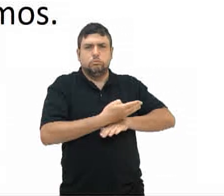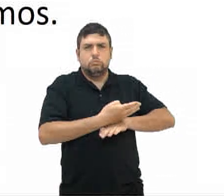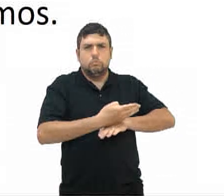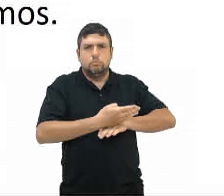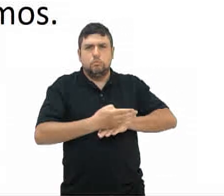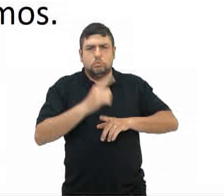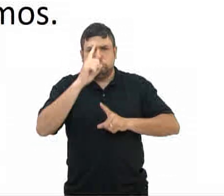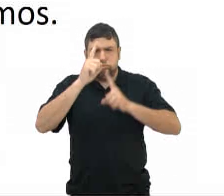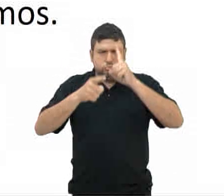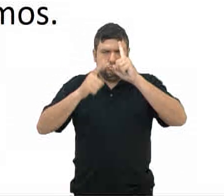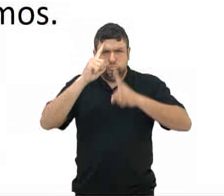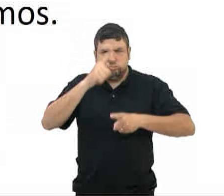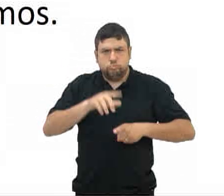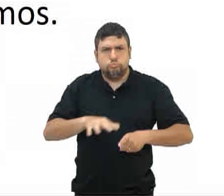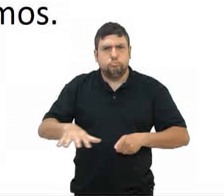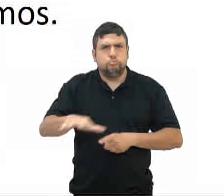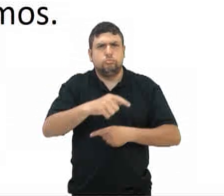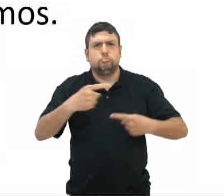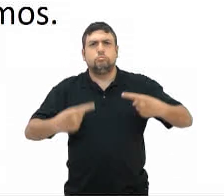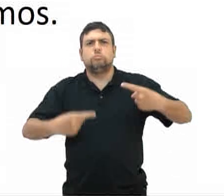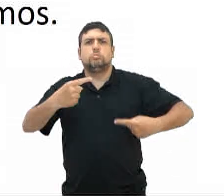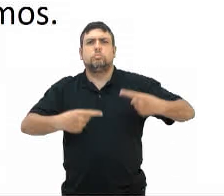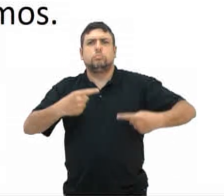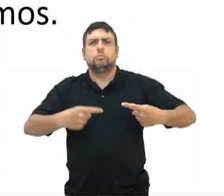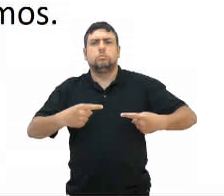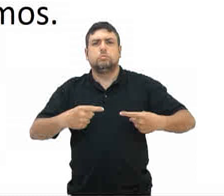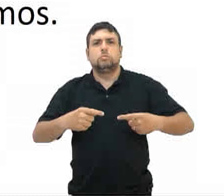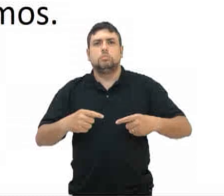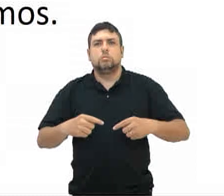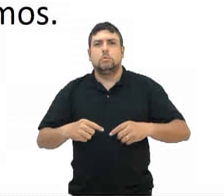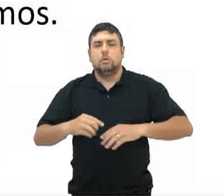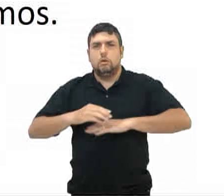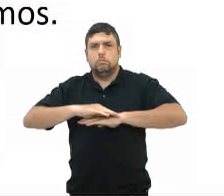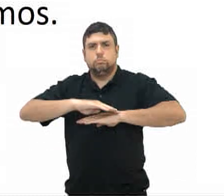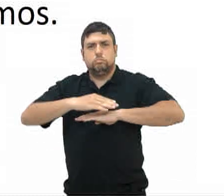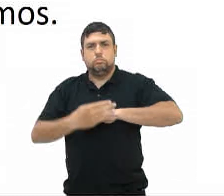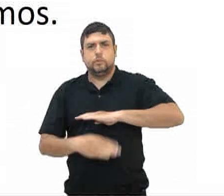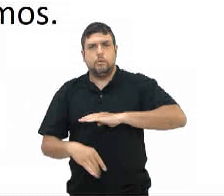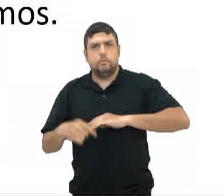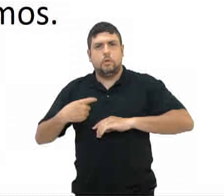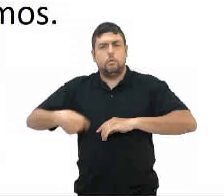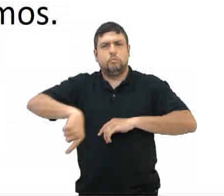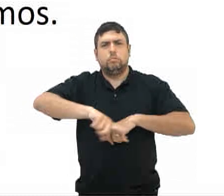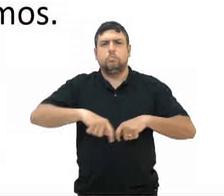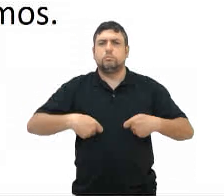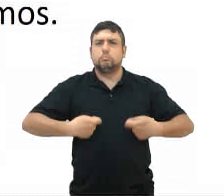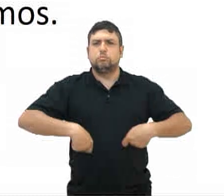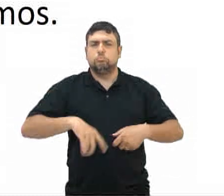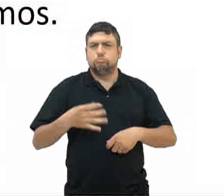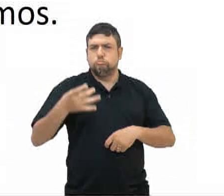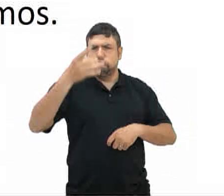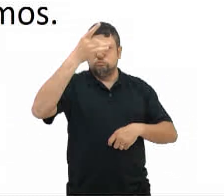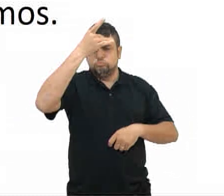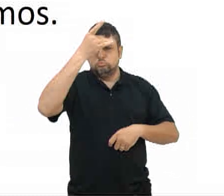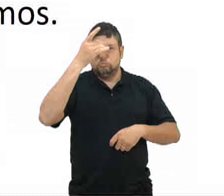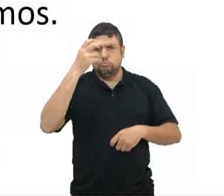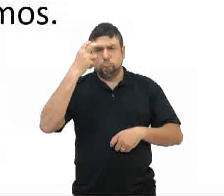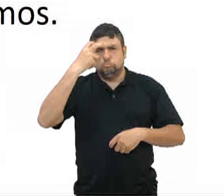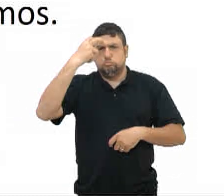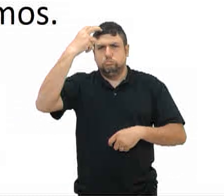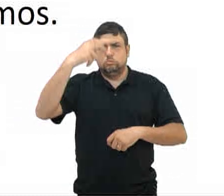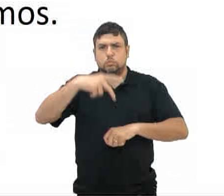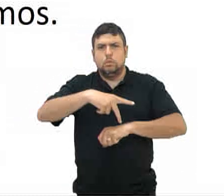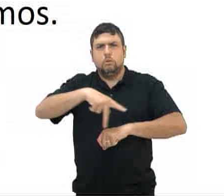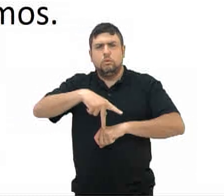selvas selvagens. O bacharel. Não podemos deixar de ser doutos. Doutores. País de dores